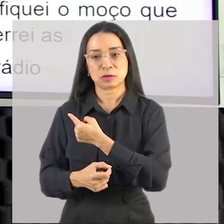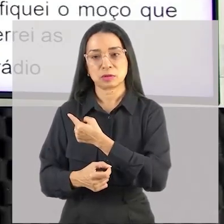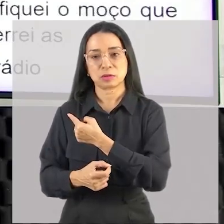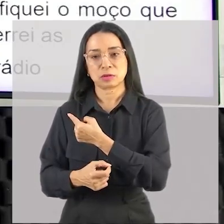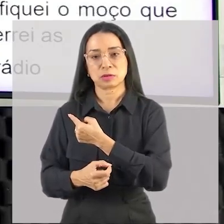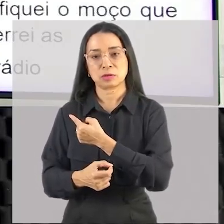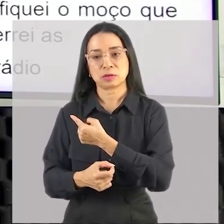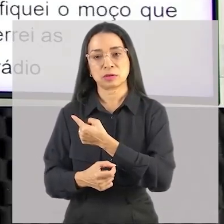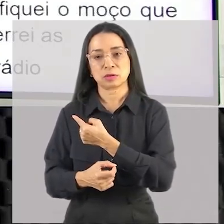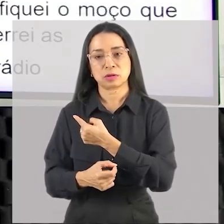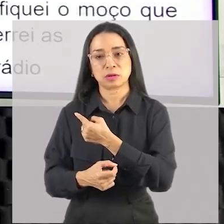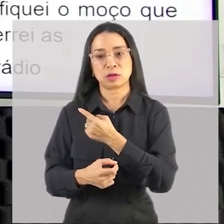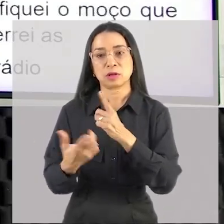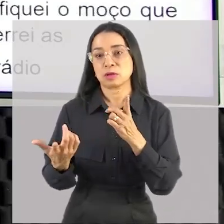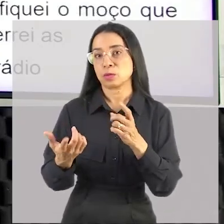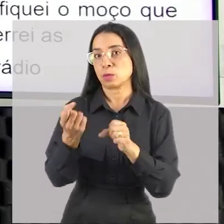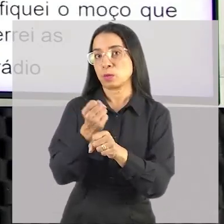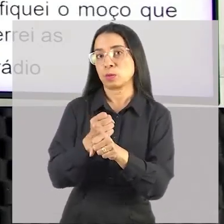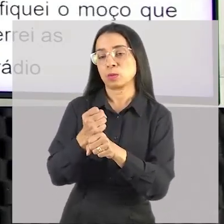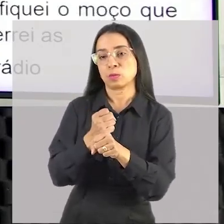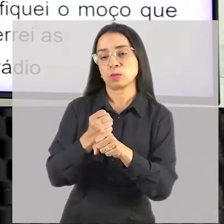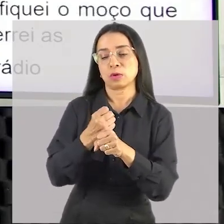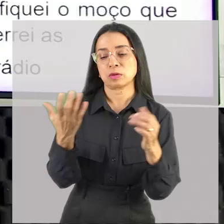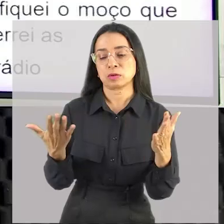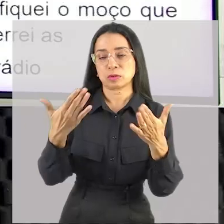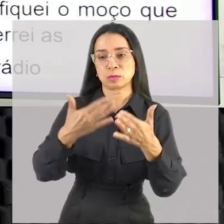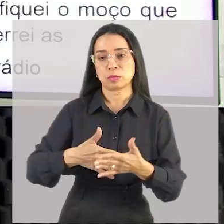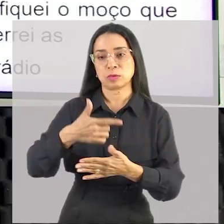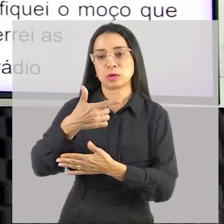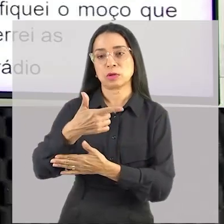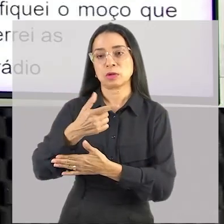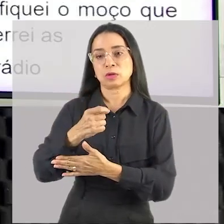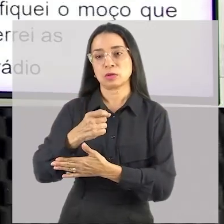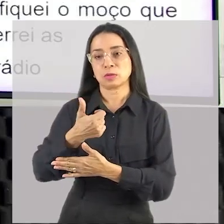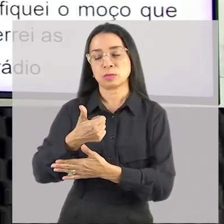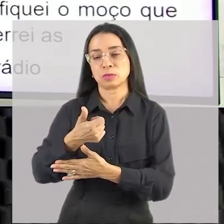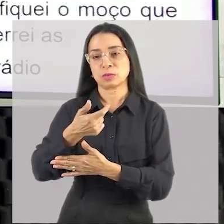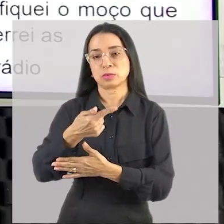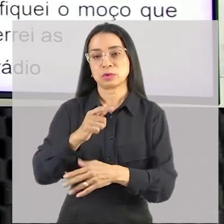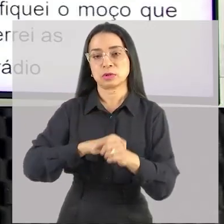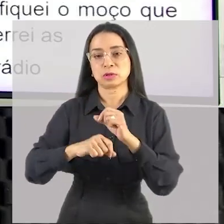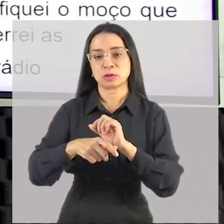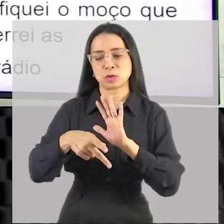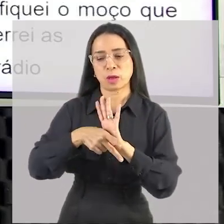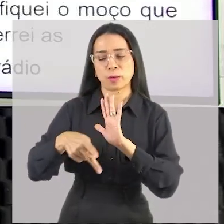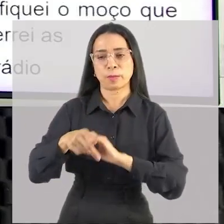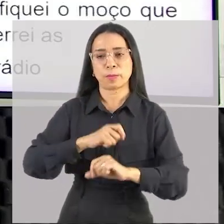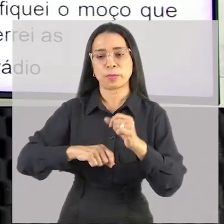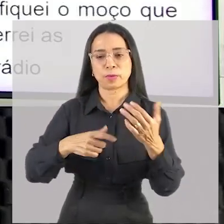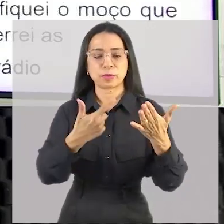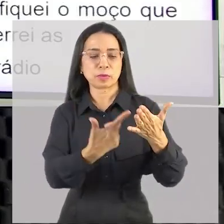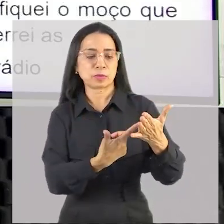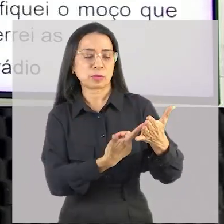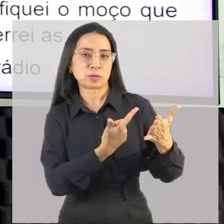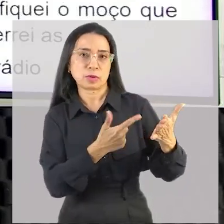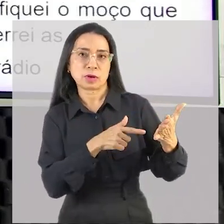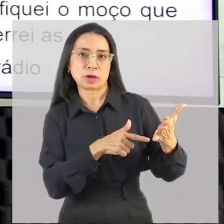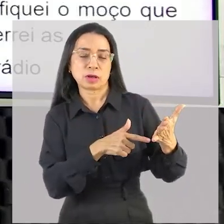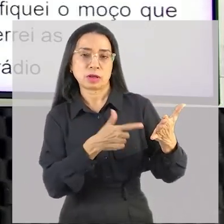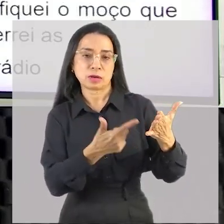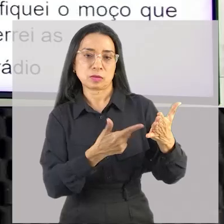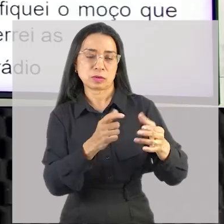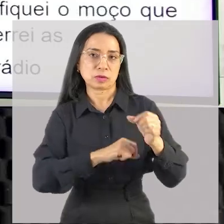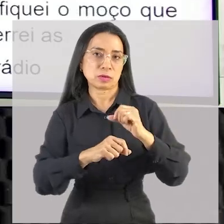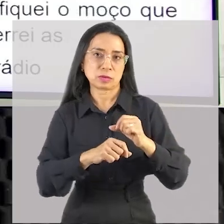vamos dizer assim, da versão, né, de 2017, né, da prova de 2017. Não tem aqui, não é especificamente de uma obra, mas a gente tem